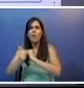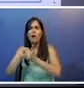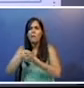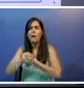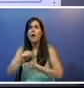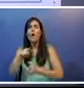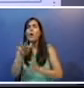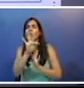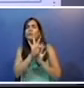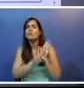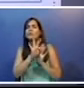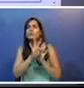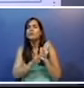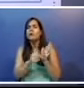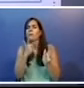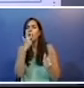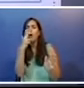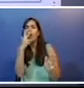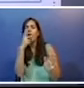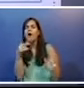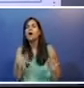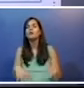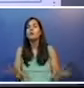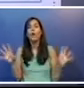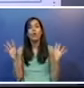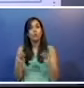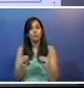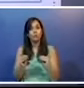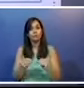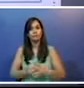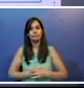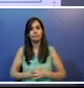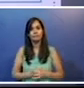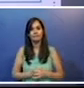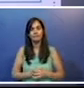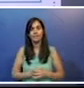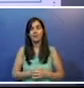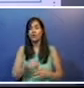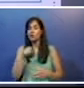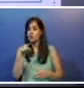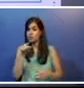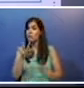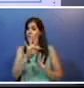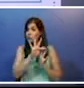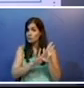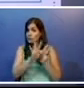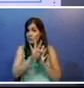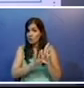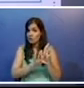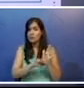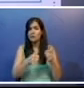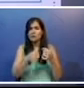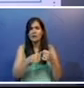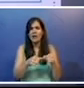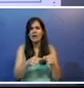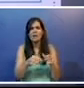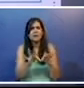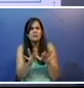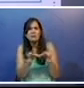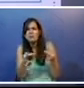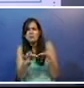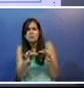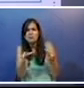seu texto parece um mero resumo do que deveria conter? Se o texto ficou muito sucinto,